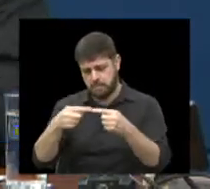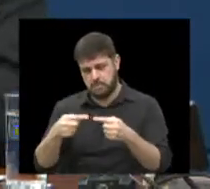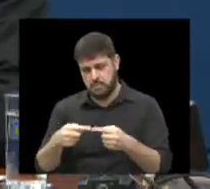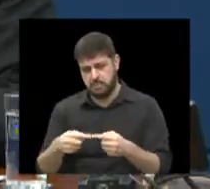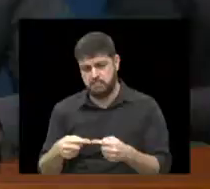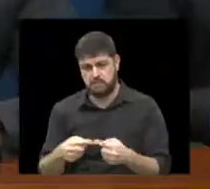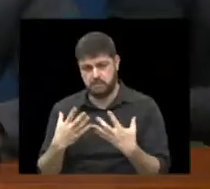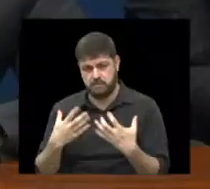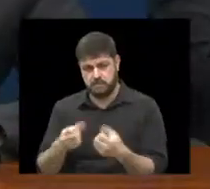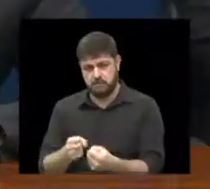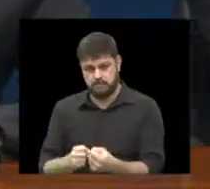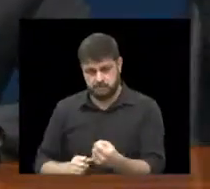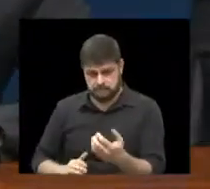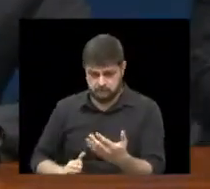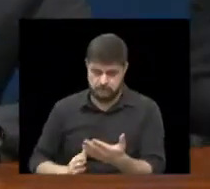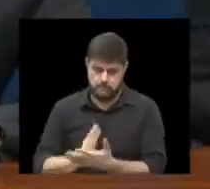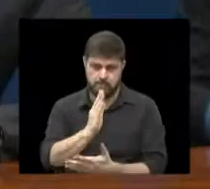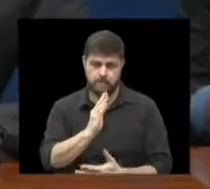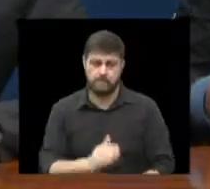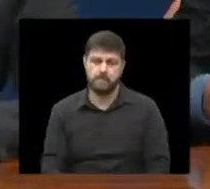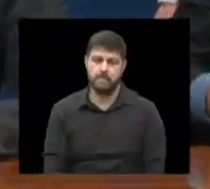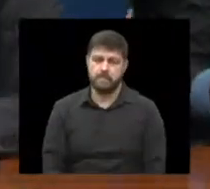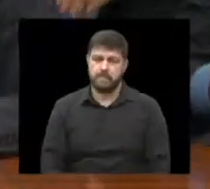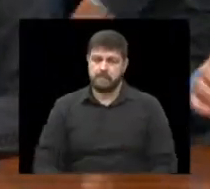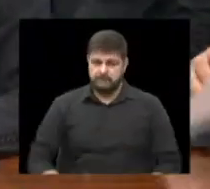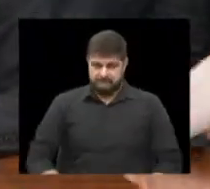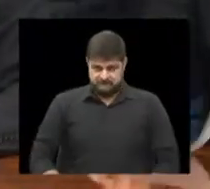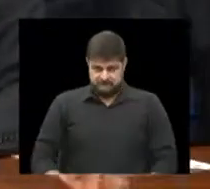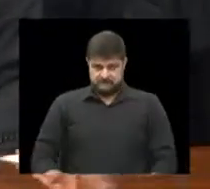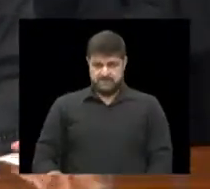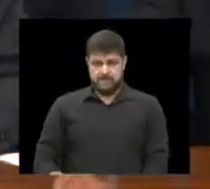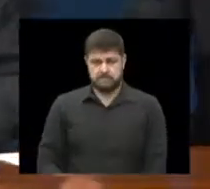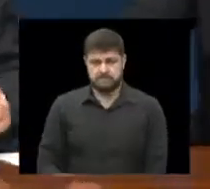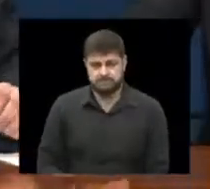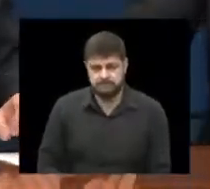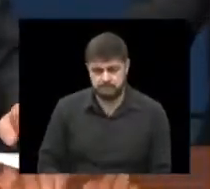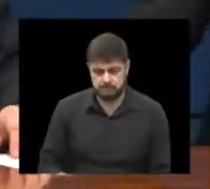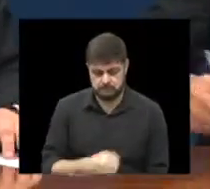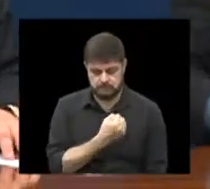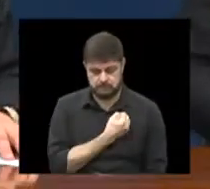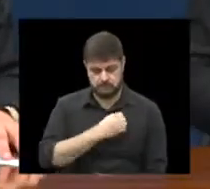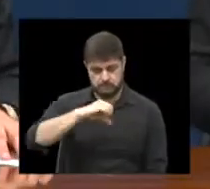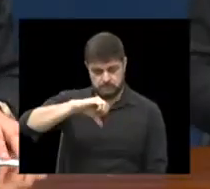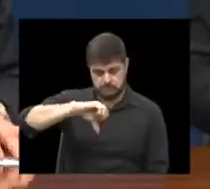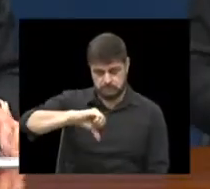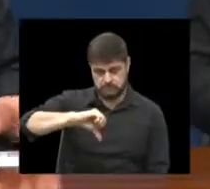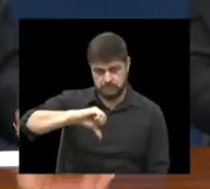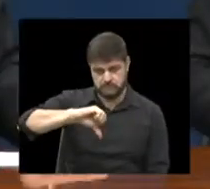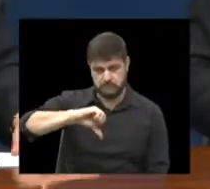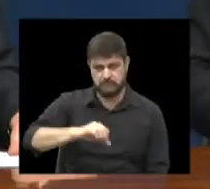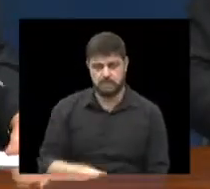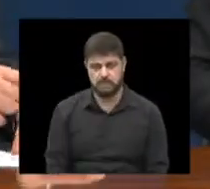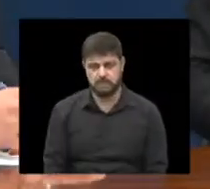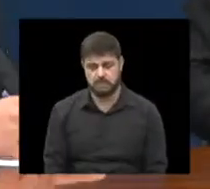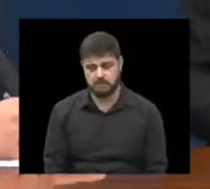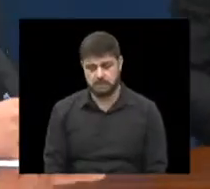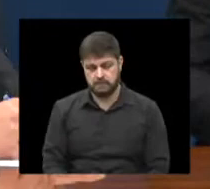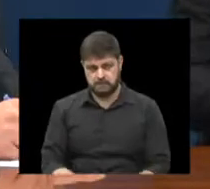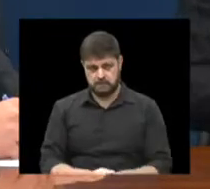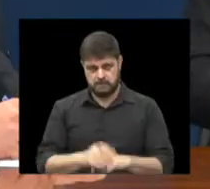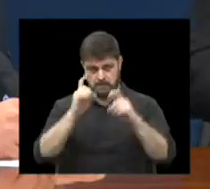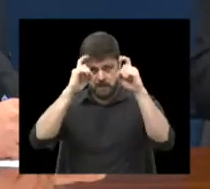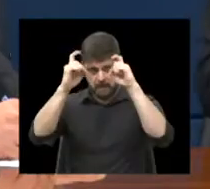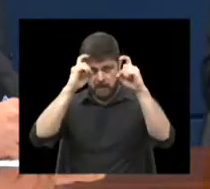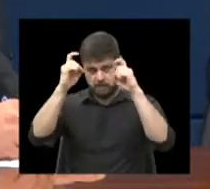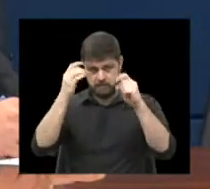senhor presidente. Com 30 votos favoráveis, a matéria está aprovada. Item 9. Matérias